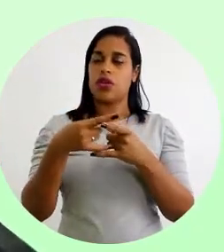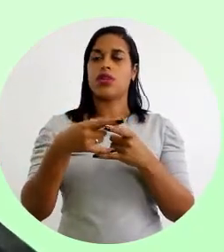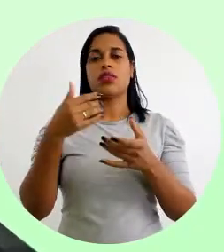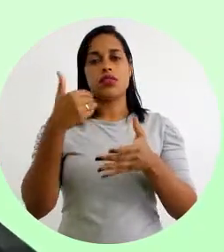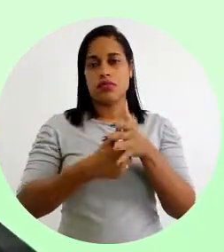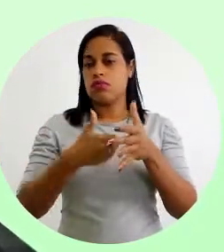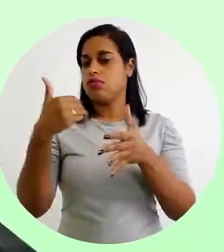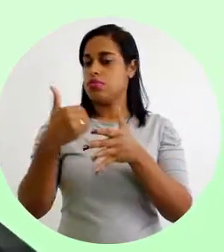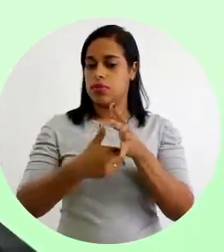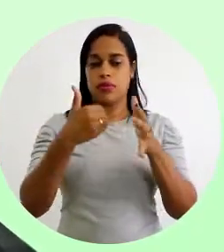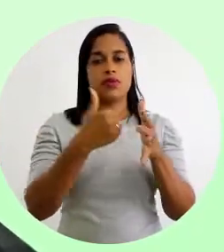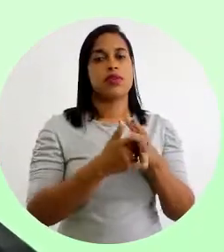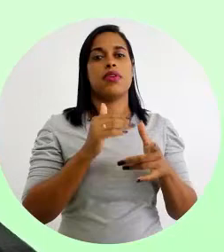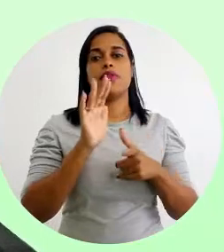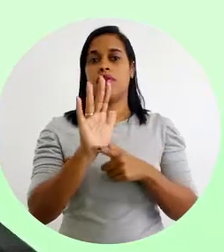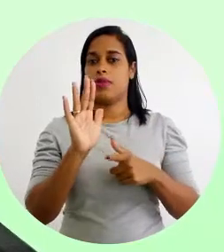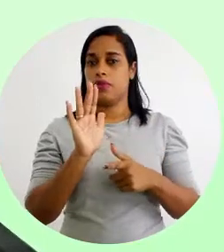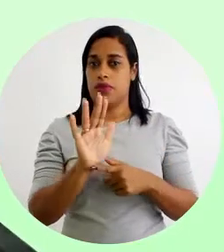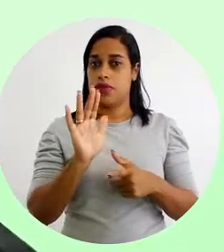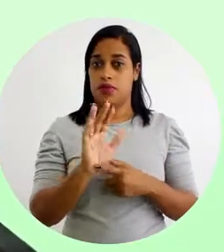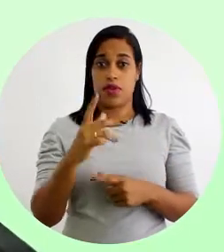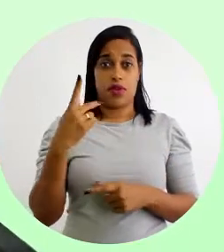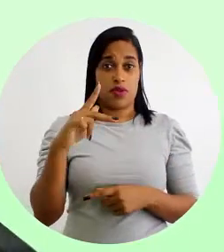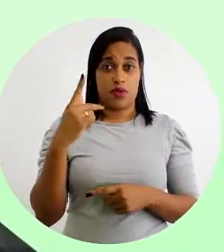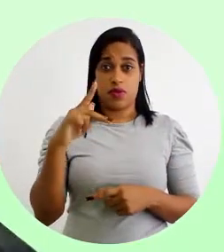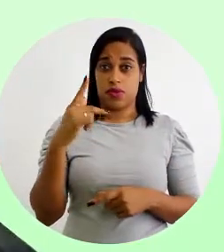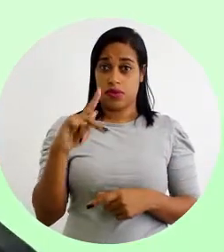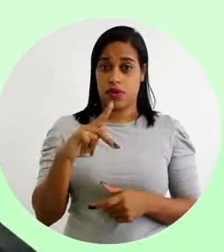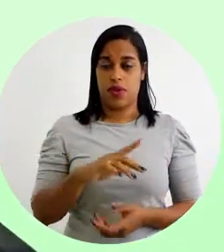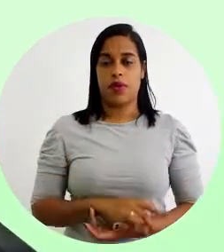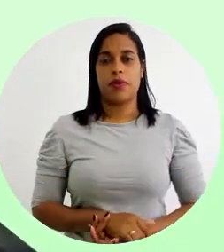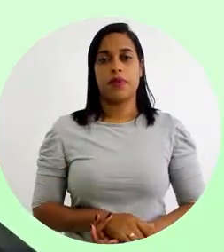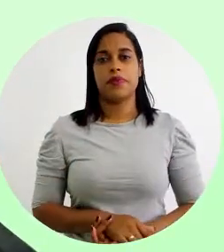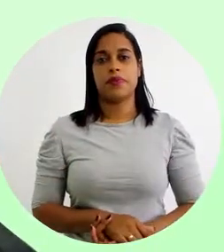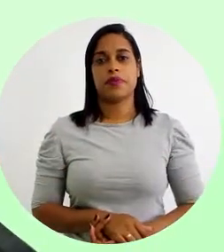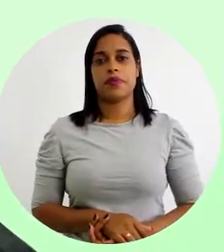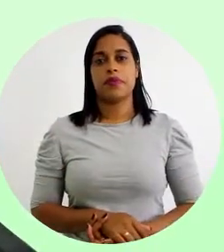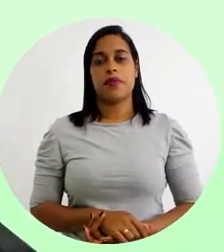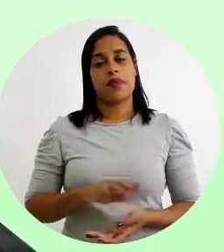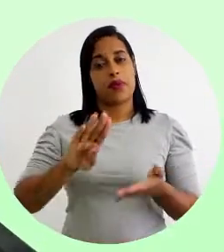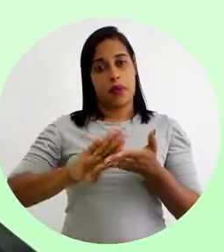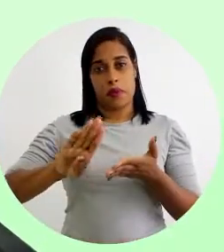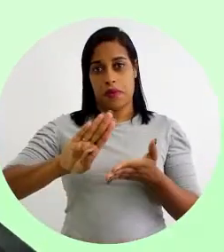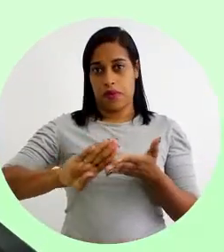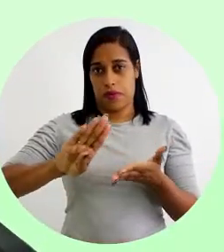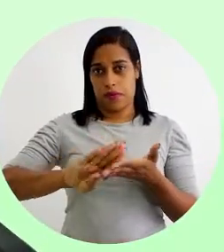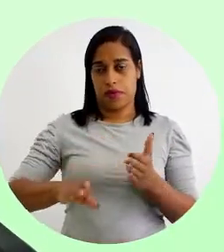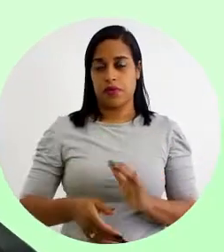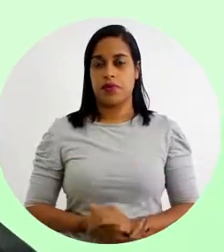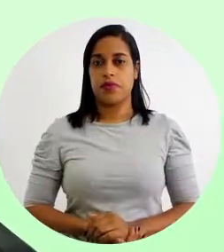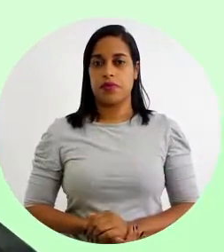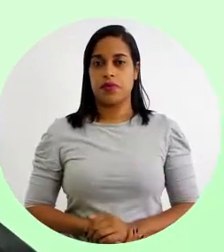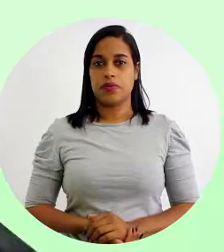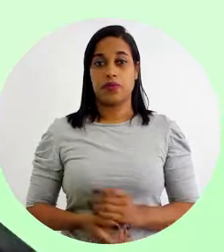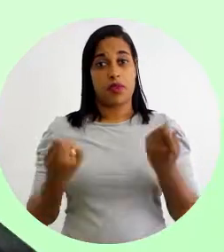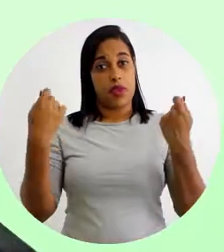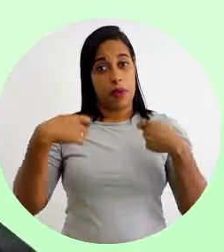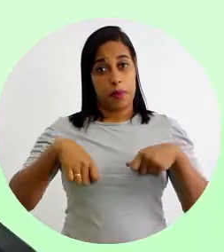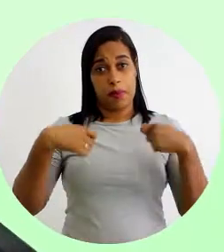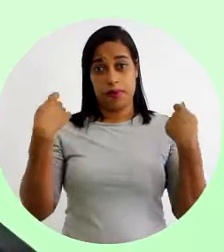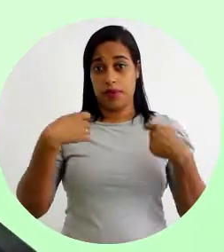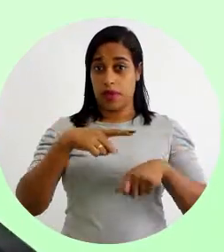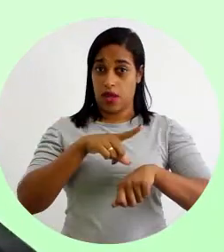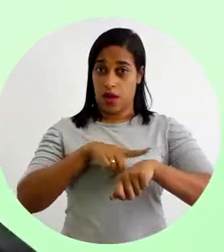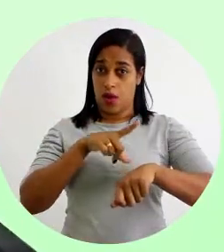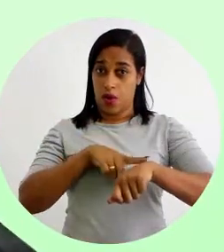sido descontados, e isso vai mostrar no seu extrato da conta corrente. Então, a gente